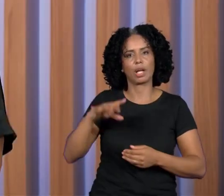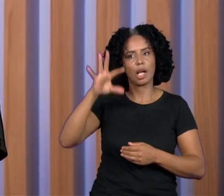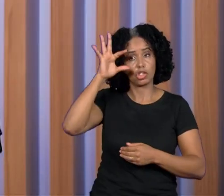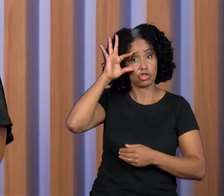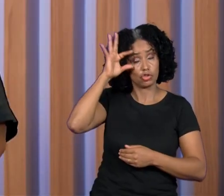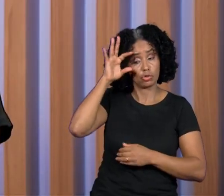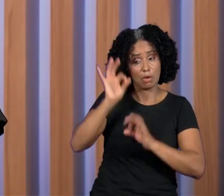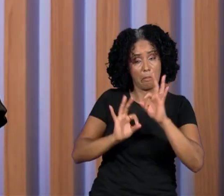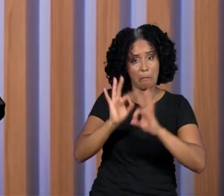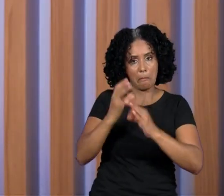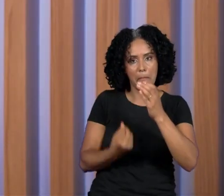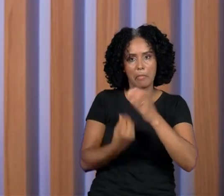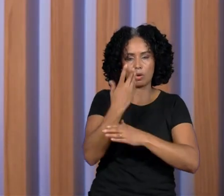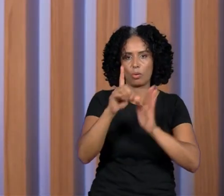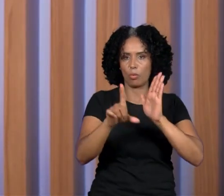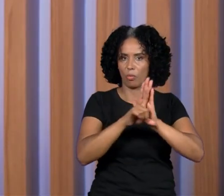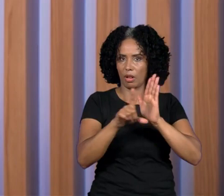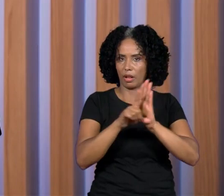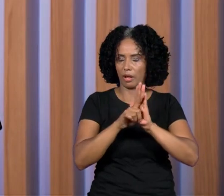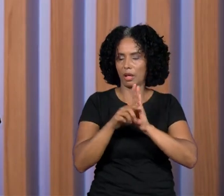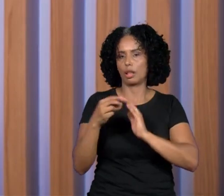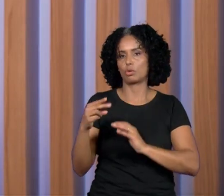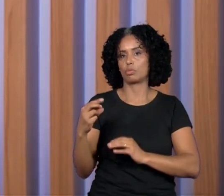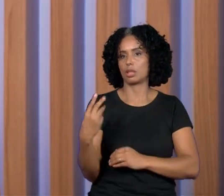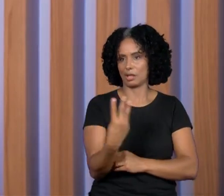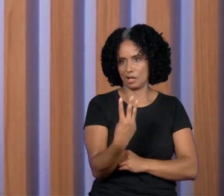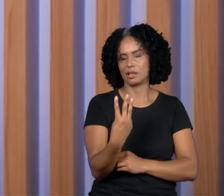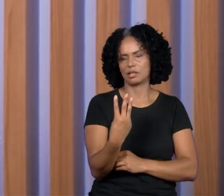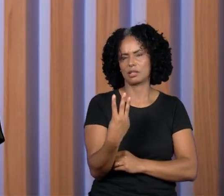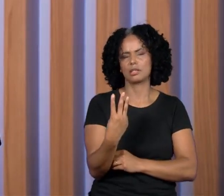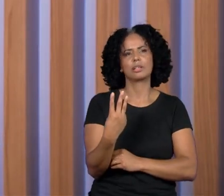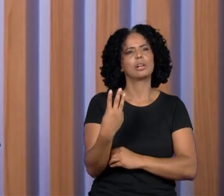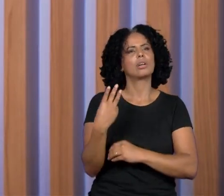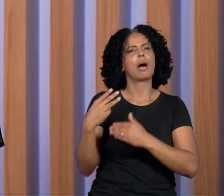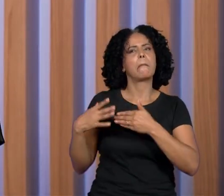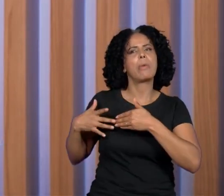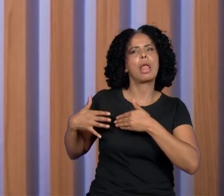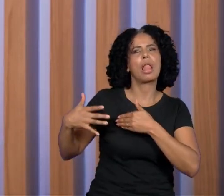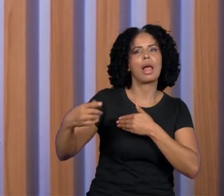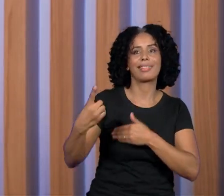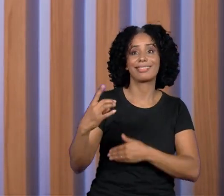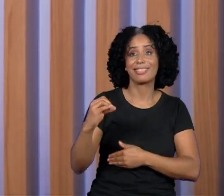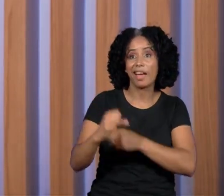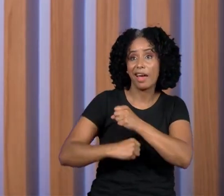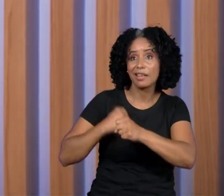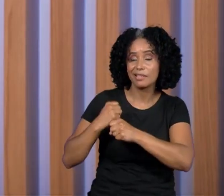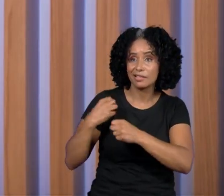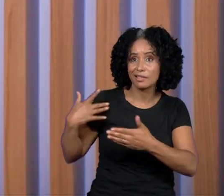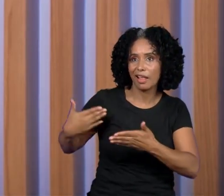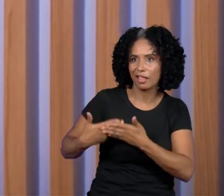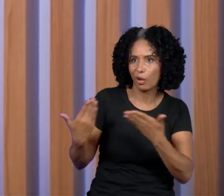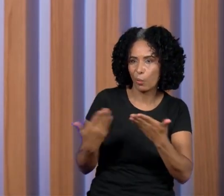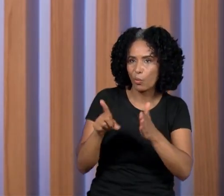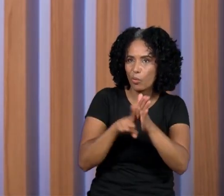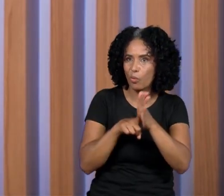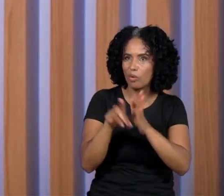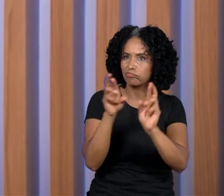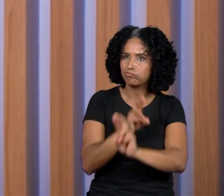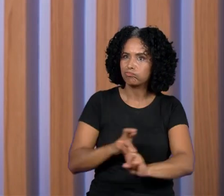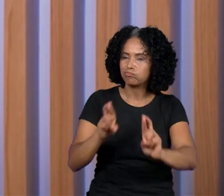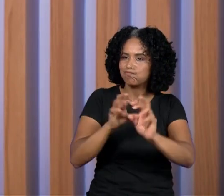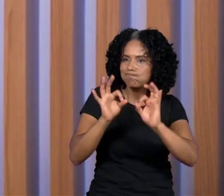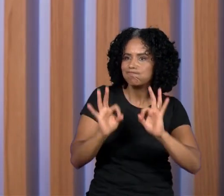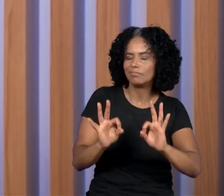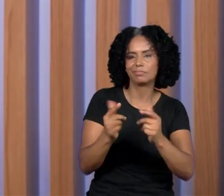né, das domésticas em 2013, e aí, assim, 10 anos se passou, e aí não existe uma fiscalização efetiva. A gente